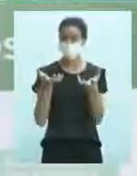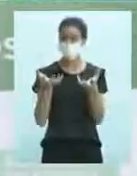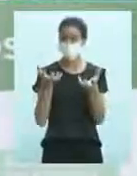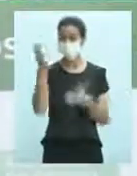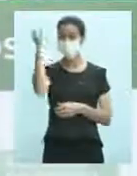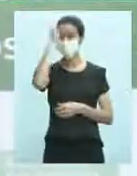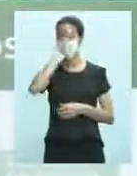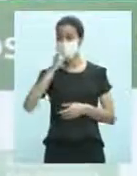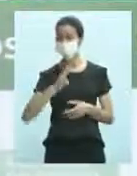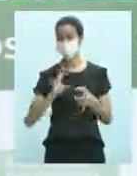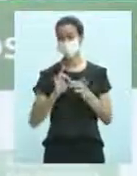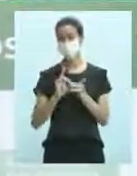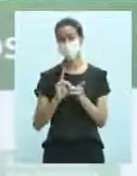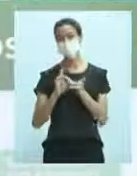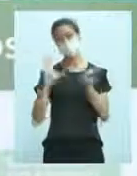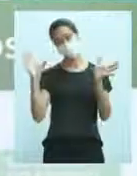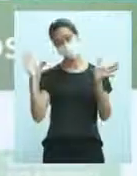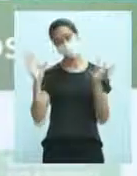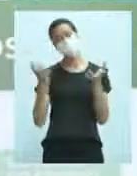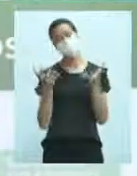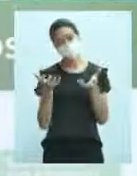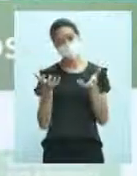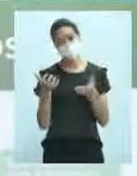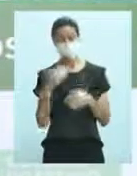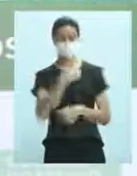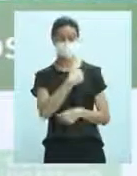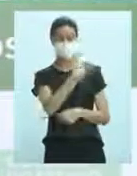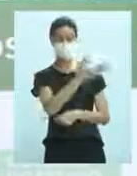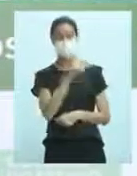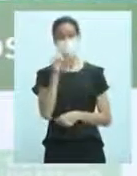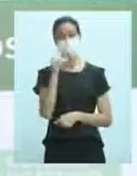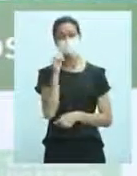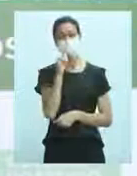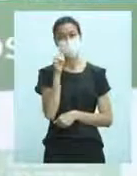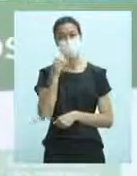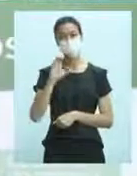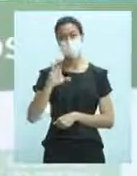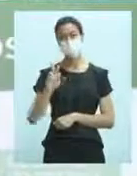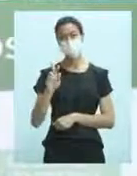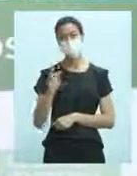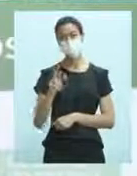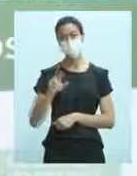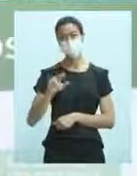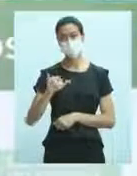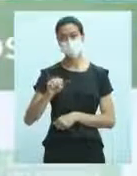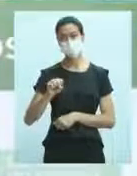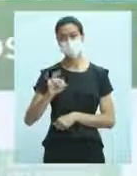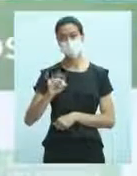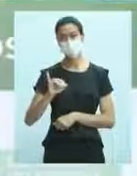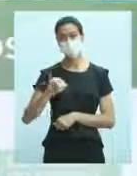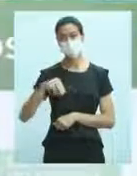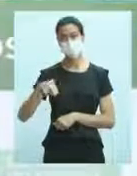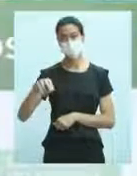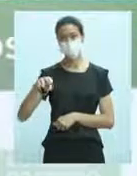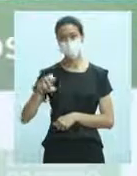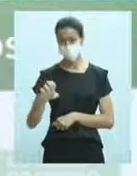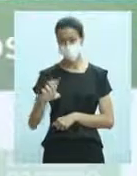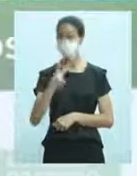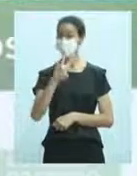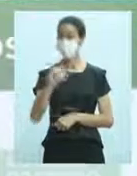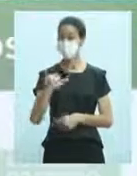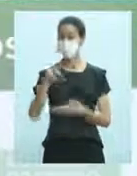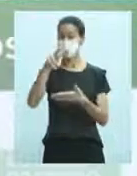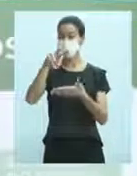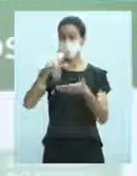a nossa secretária adjunta que simone para falarmos 12 sobre o novo